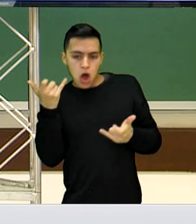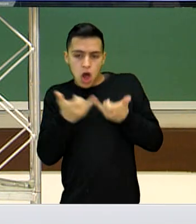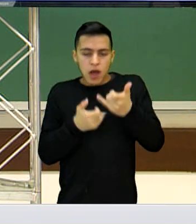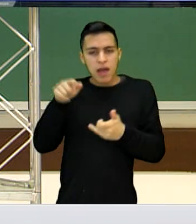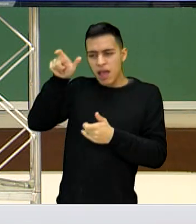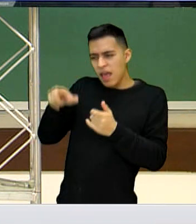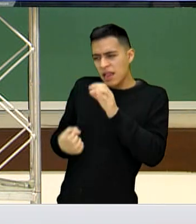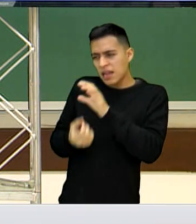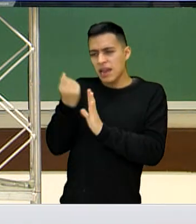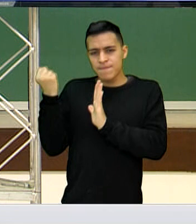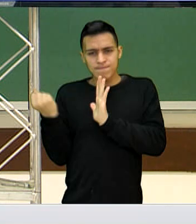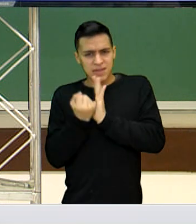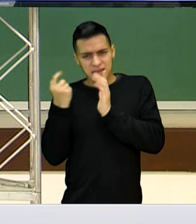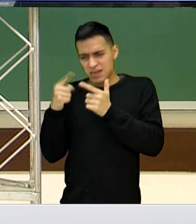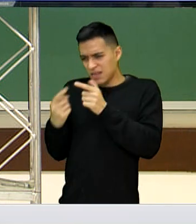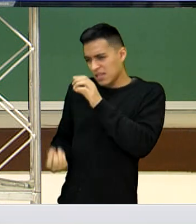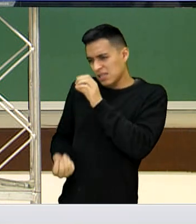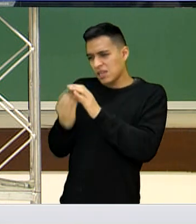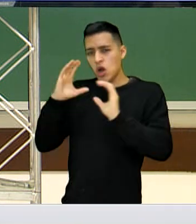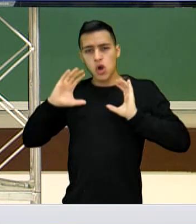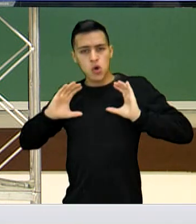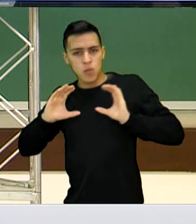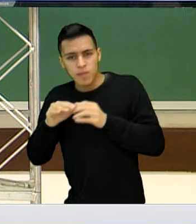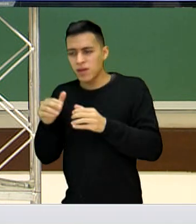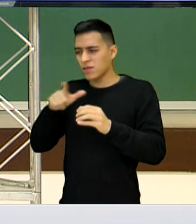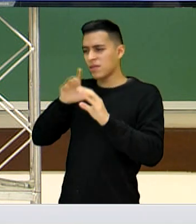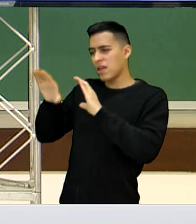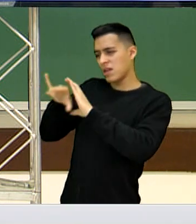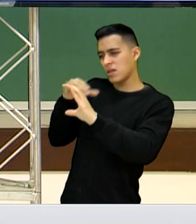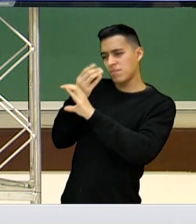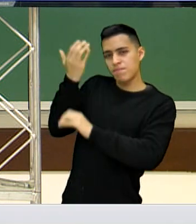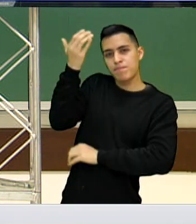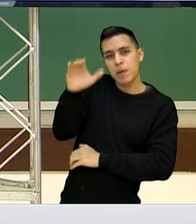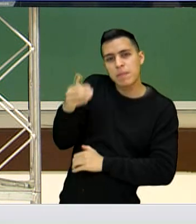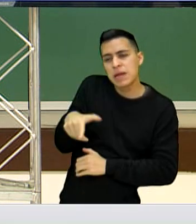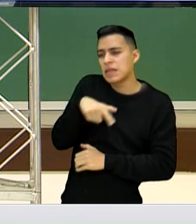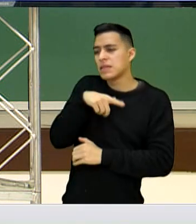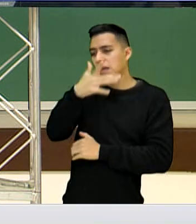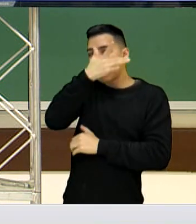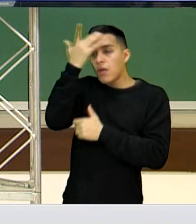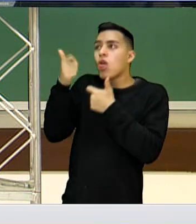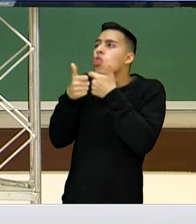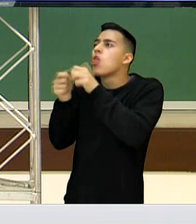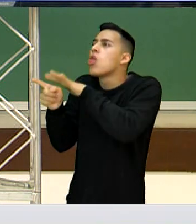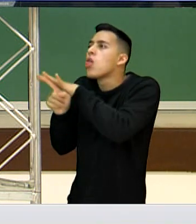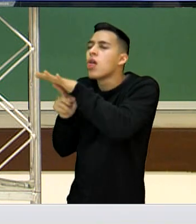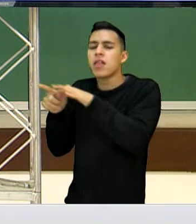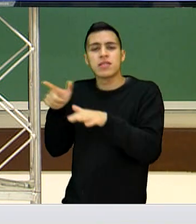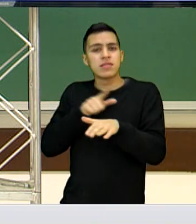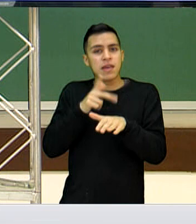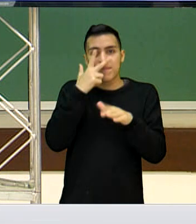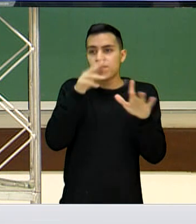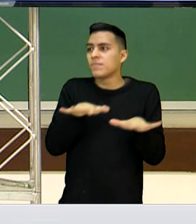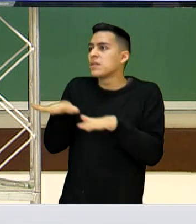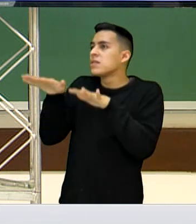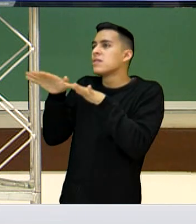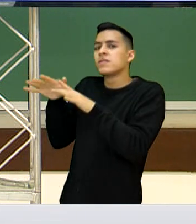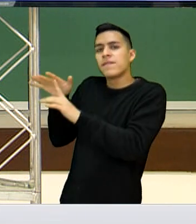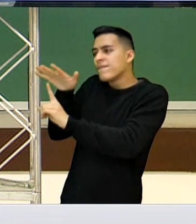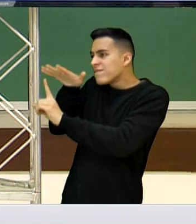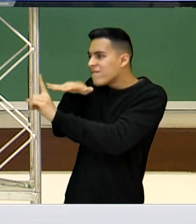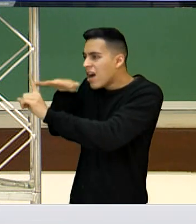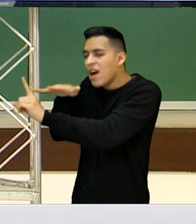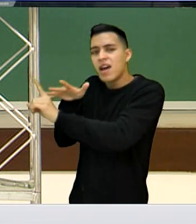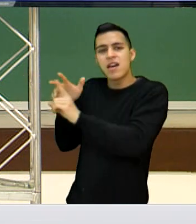cria marcas, cria comunidades, ele tem canais, tem seguidores, então ele tem aí toda uma legião de fãs em